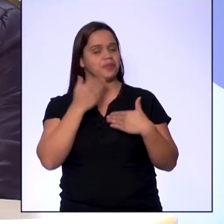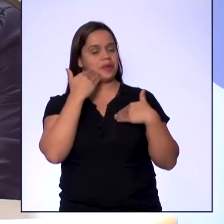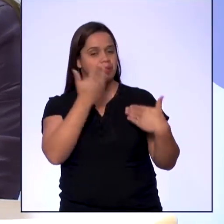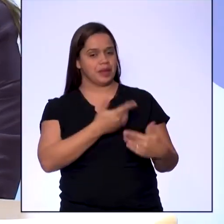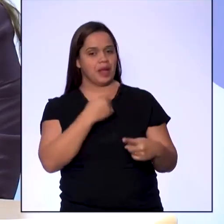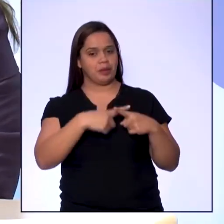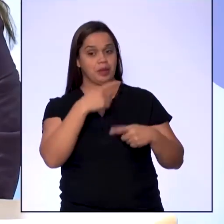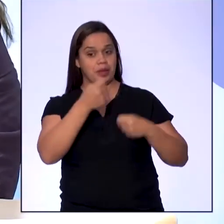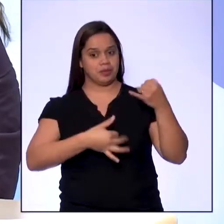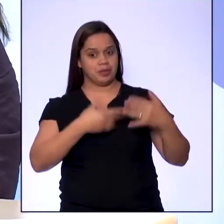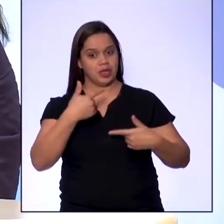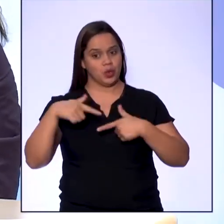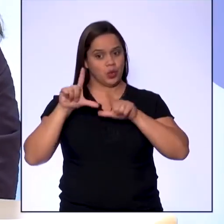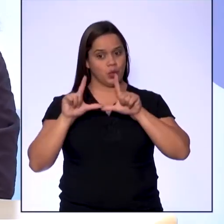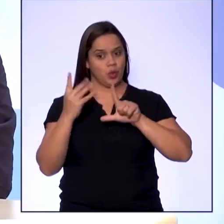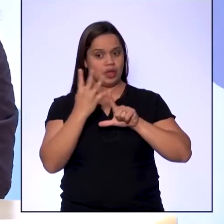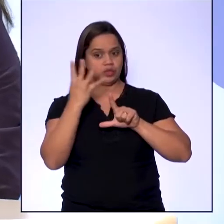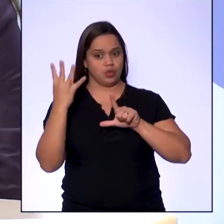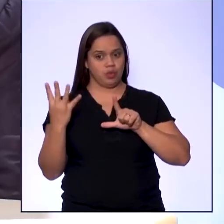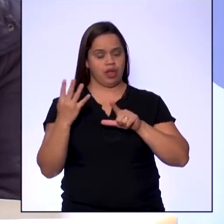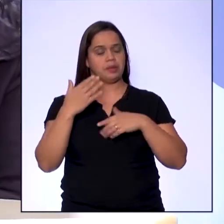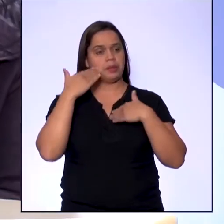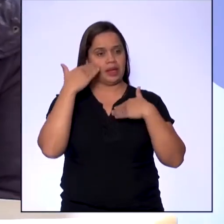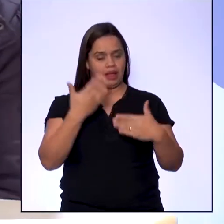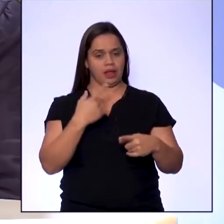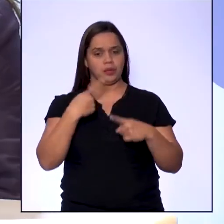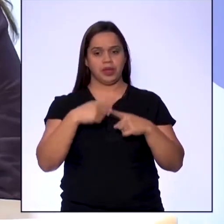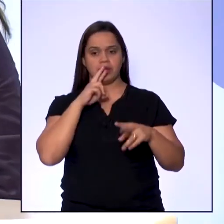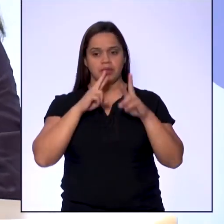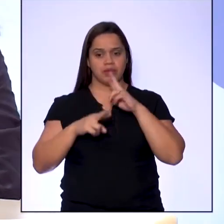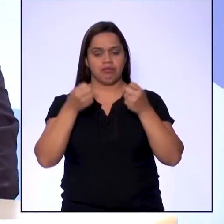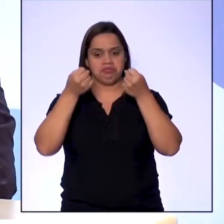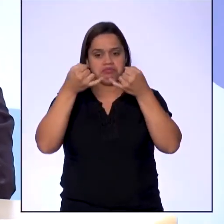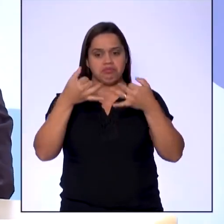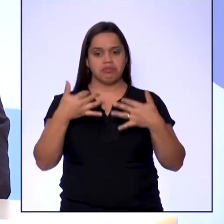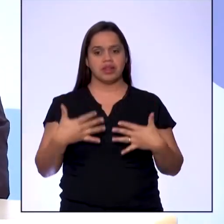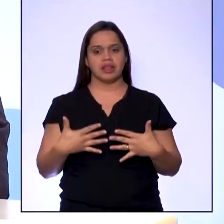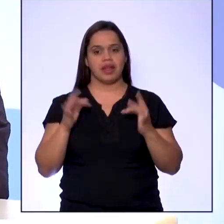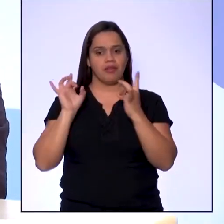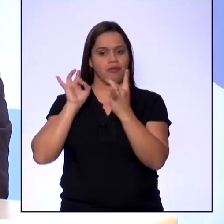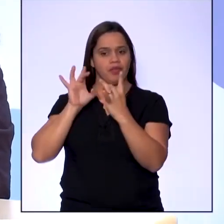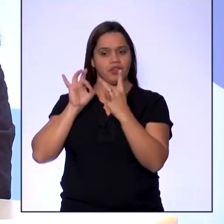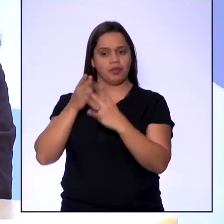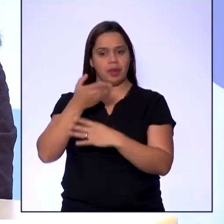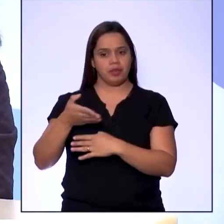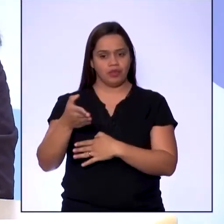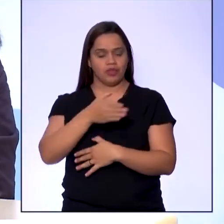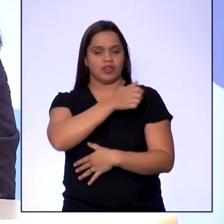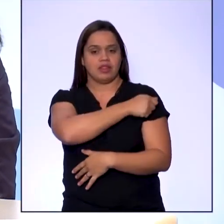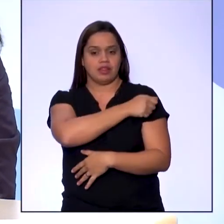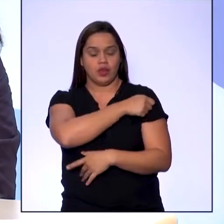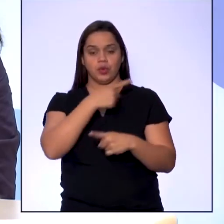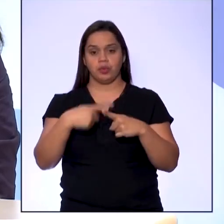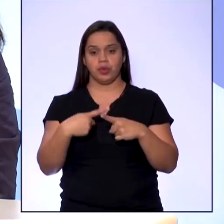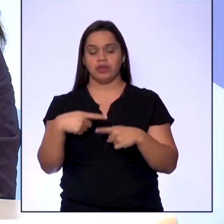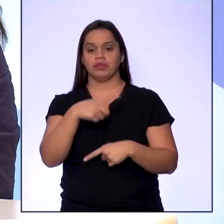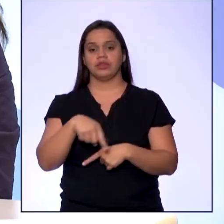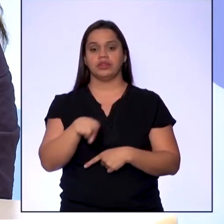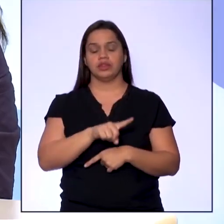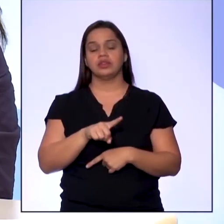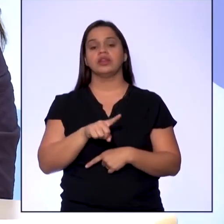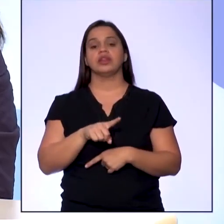estar respondendo, né? Nós vamos pedir também para vocês agora fazerem uma atividade complementar, né? Vocês vão aí ter